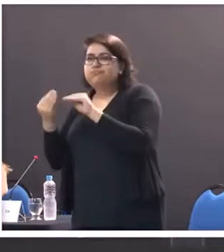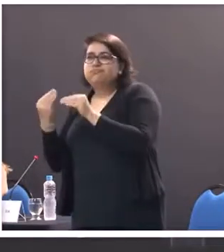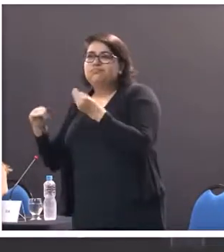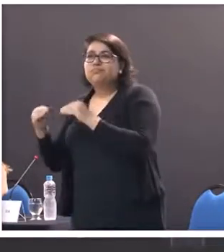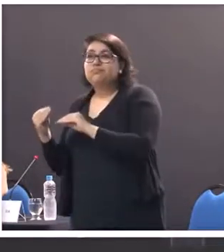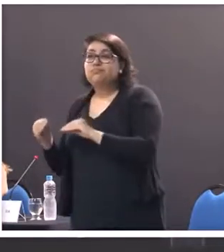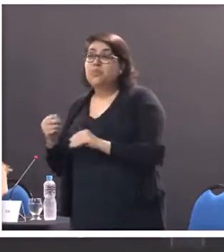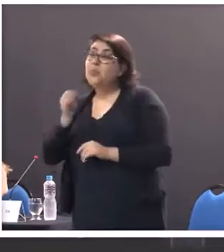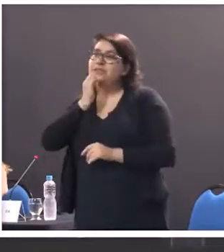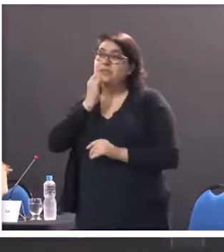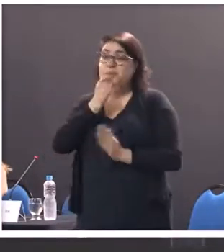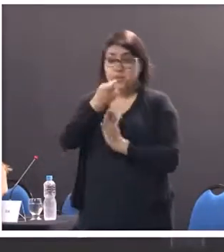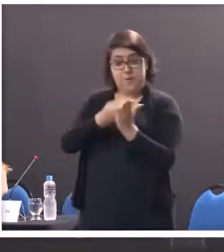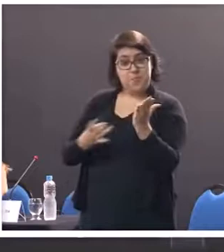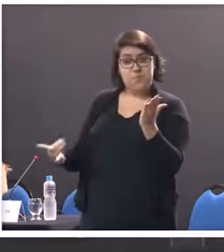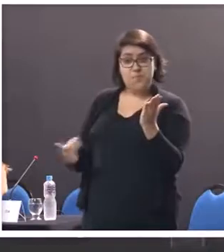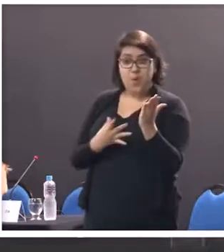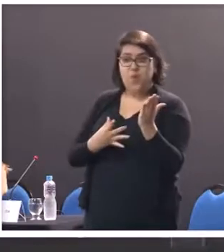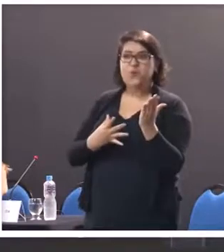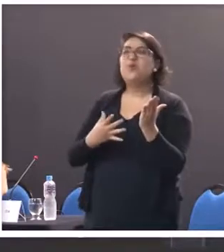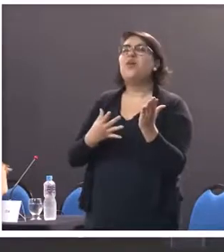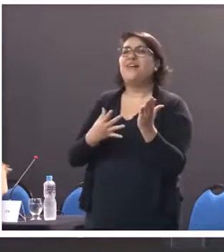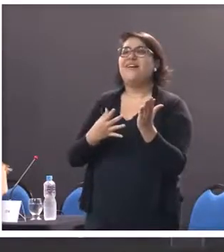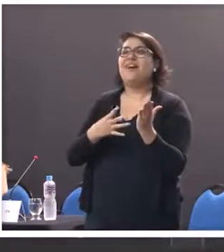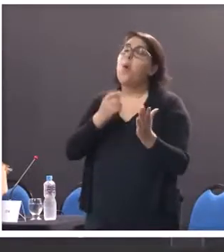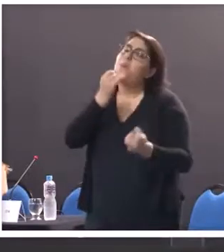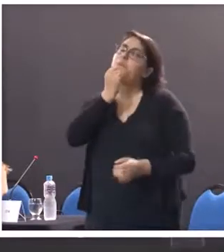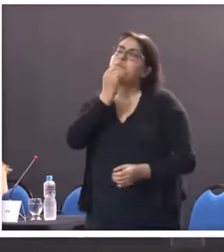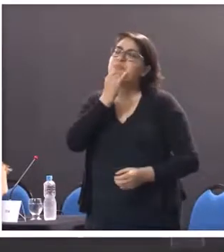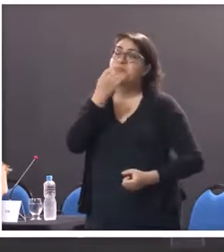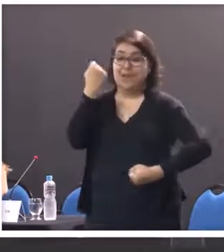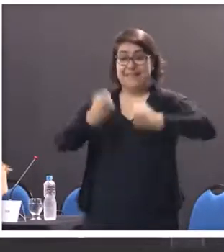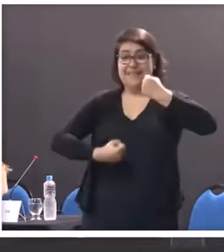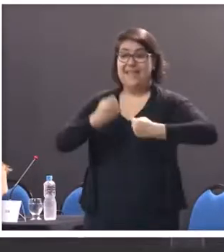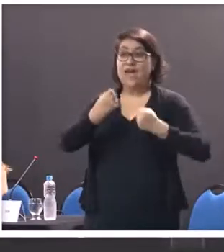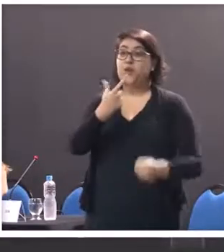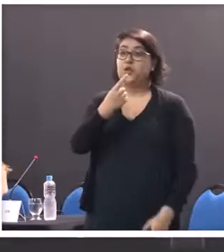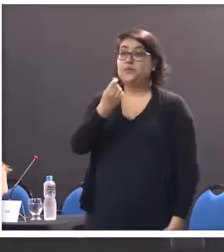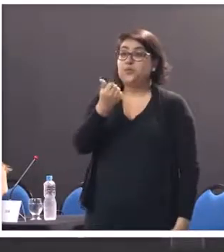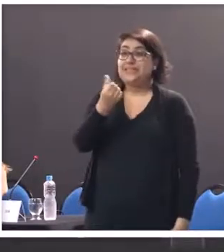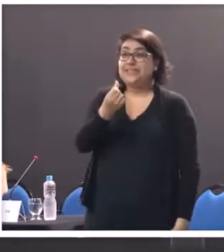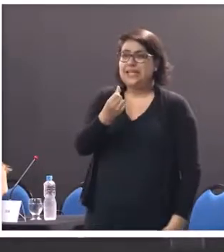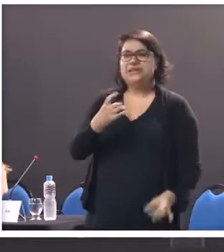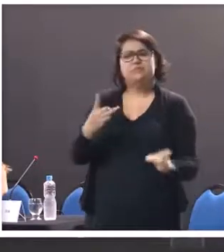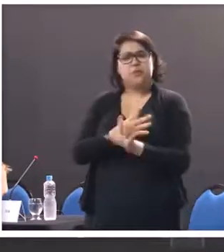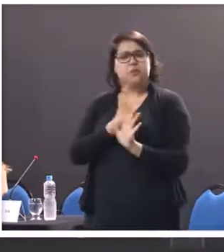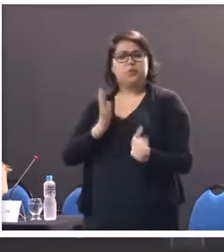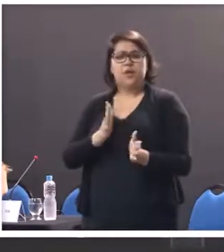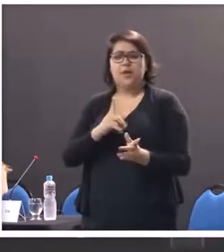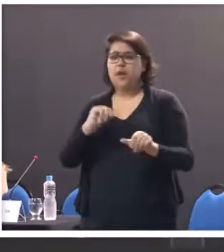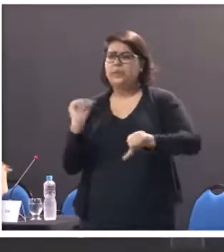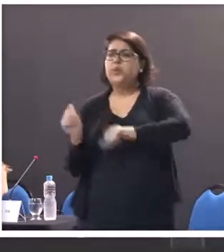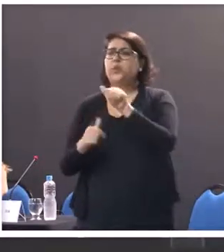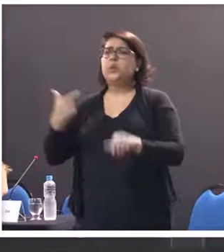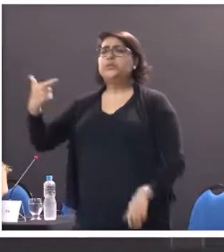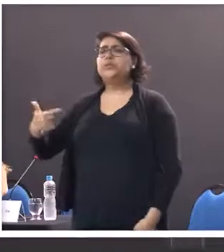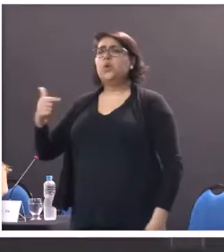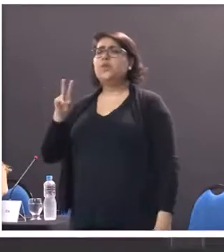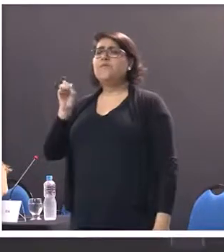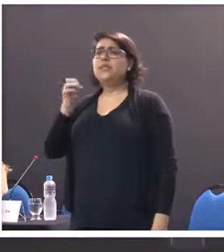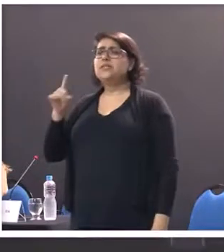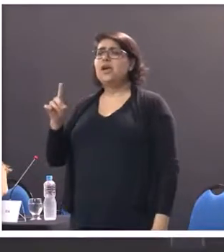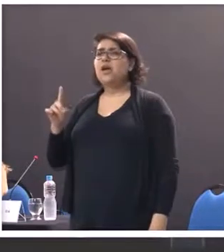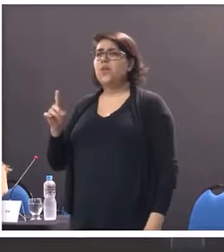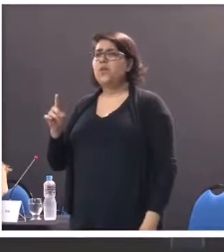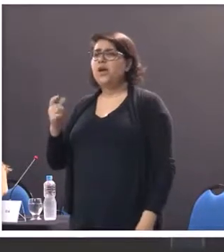segunda versão do carro do ano, né, do carro 2016. Saiu uma segunda versão desse mesmo